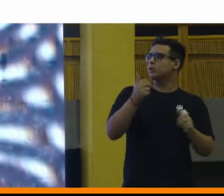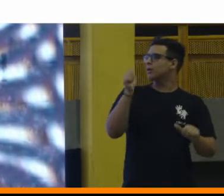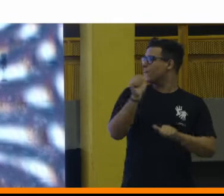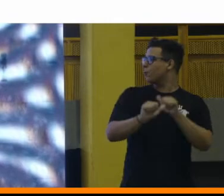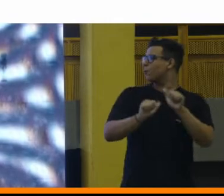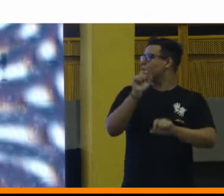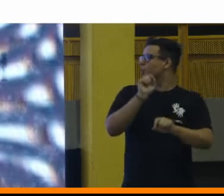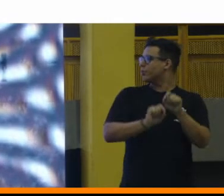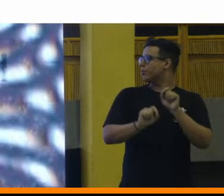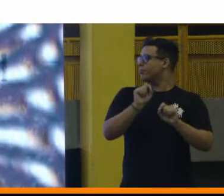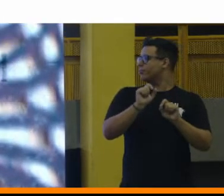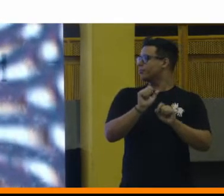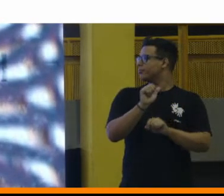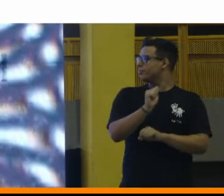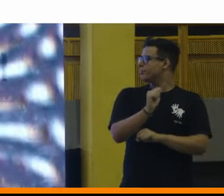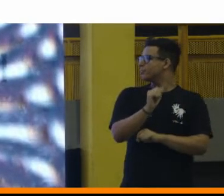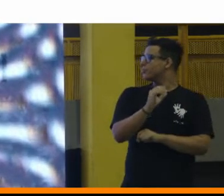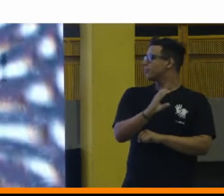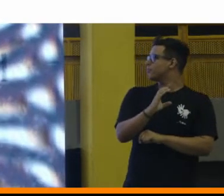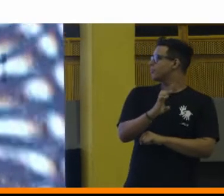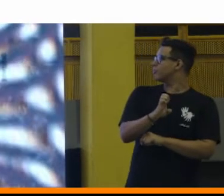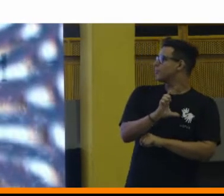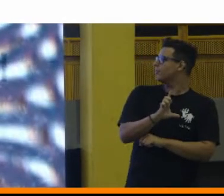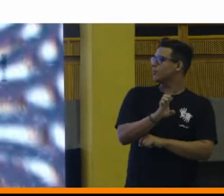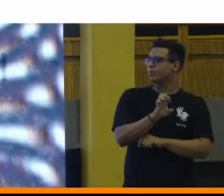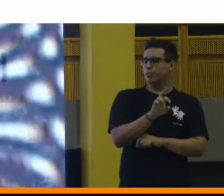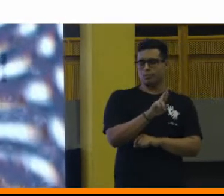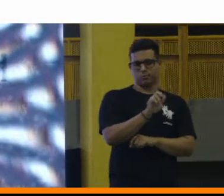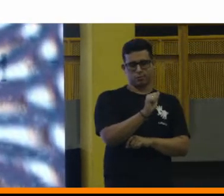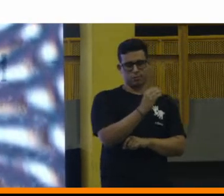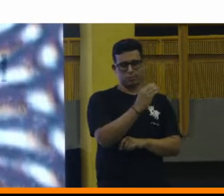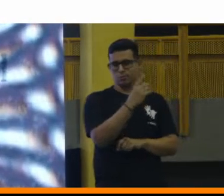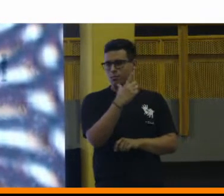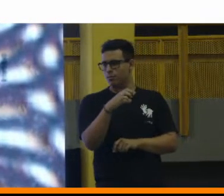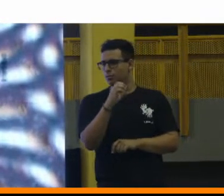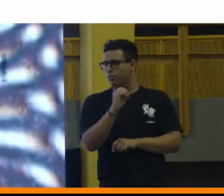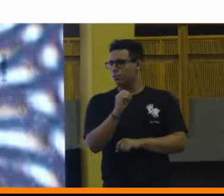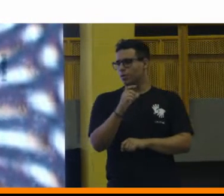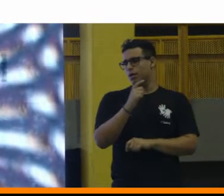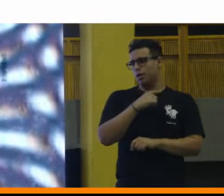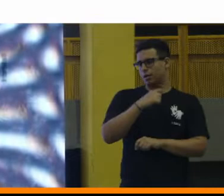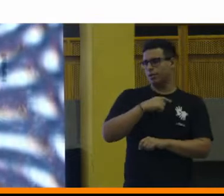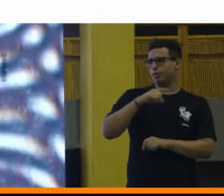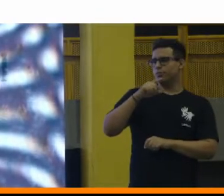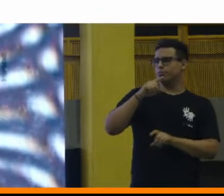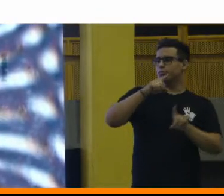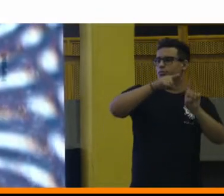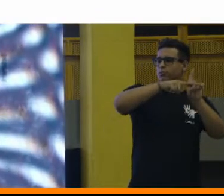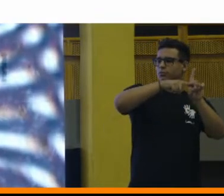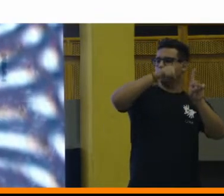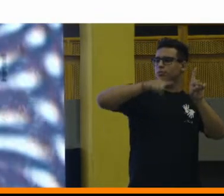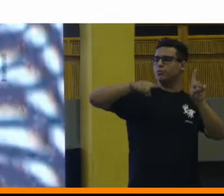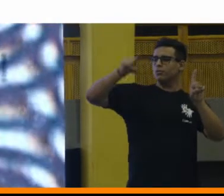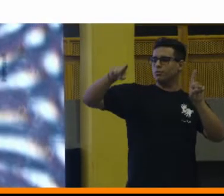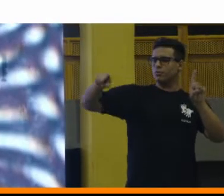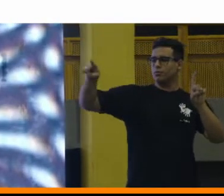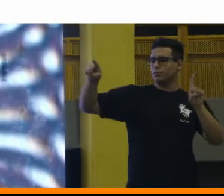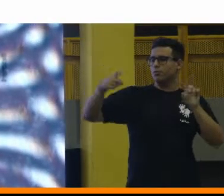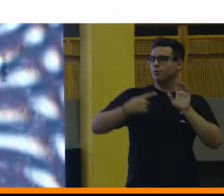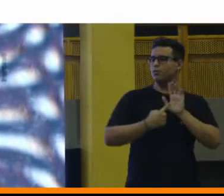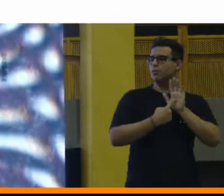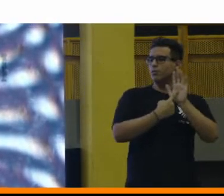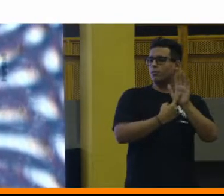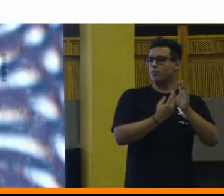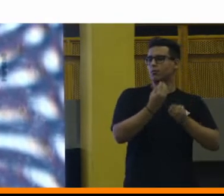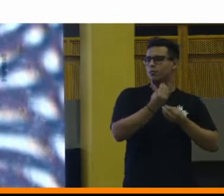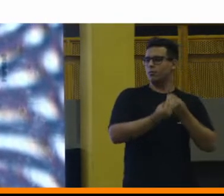tal da aceleração. E aqui você tem um gráfico que mostra como